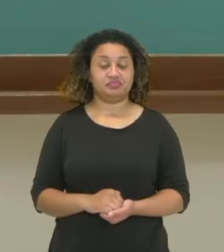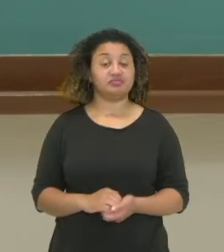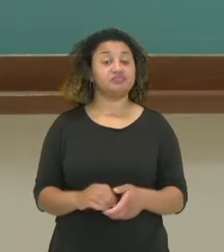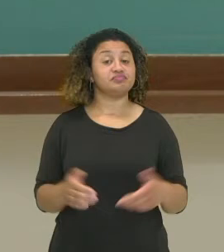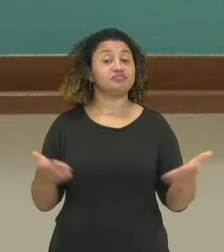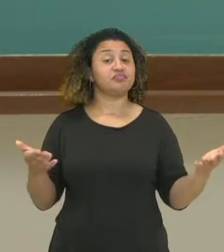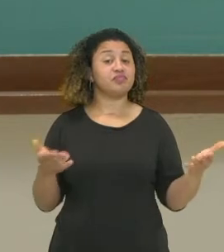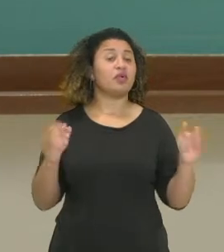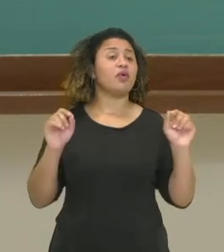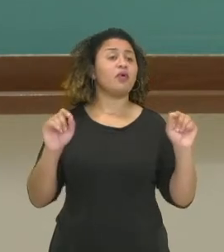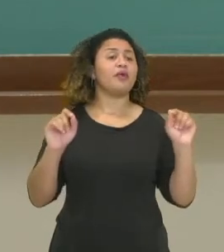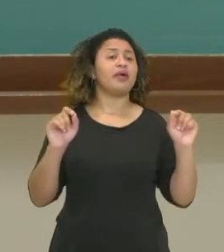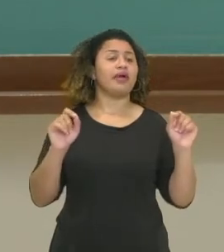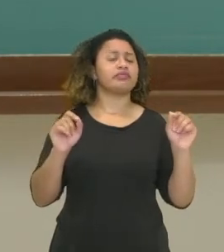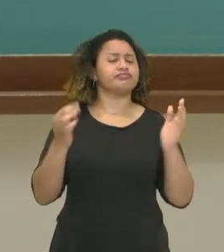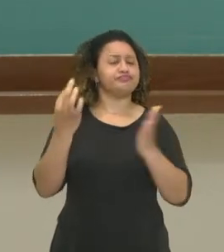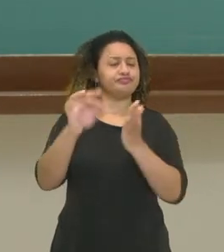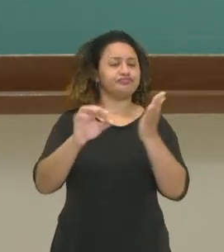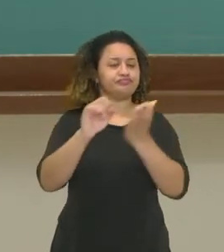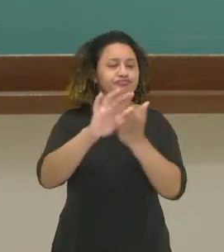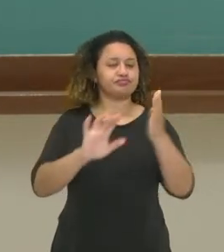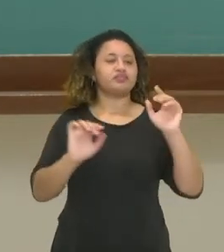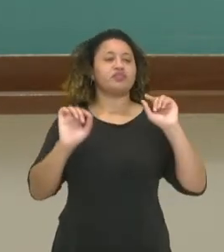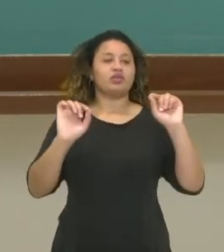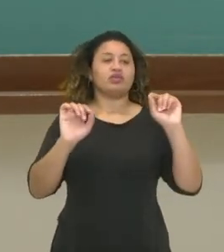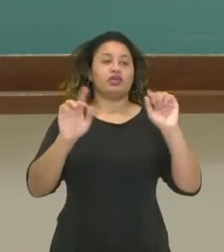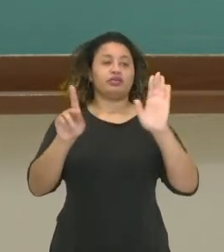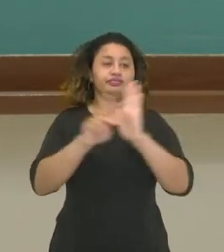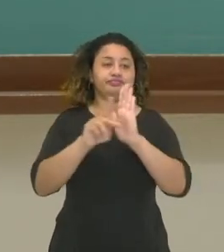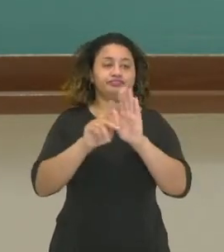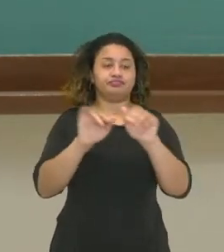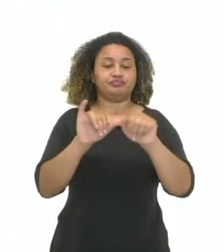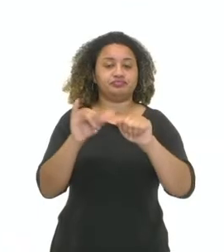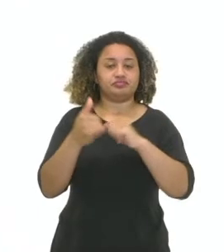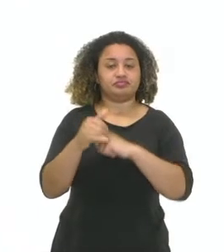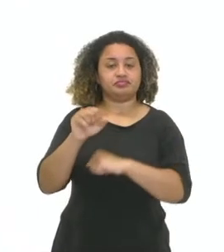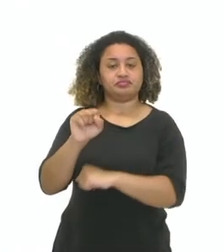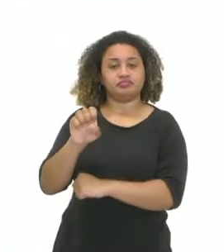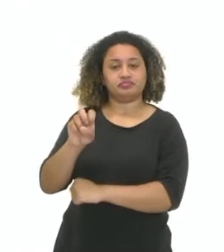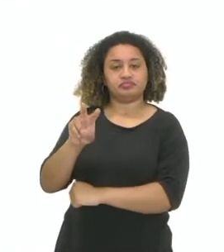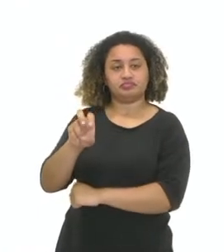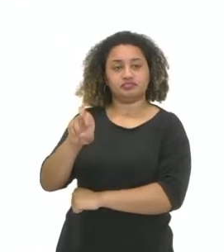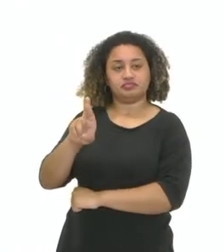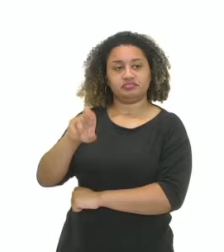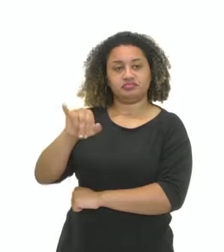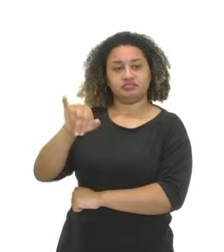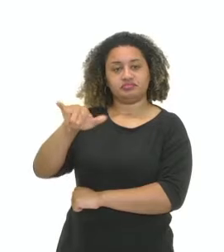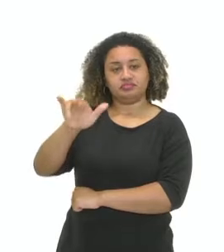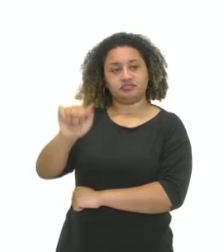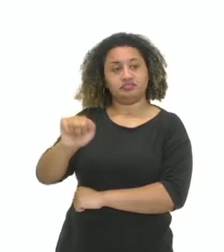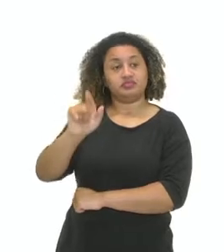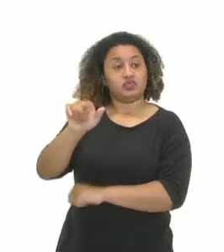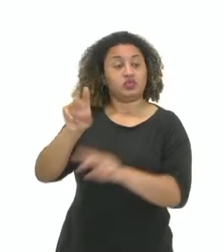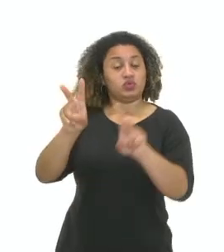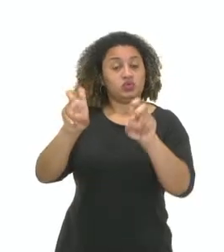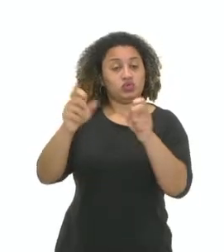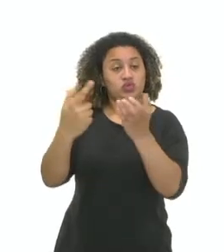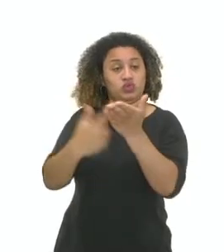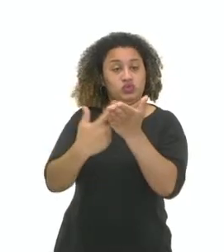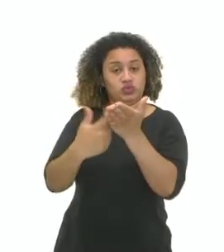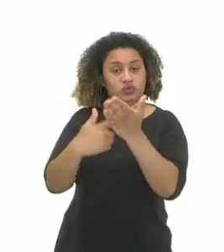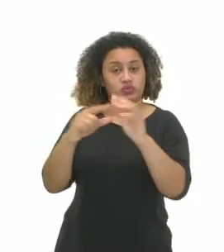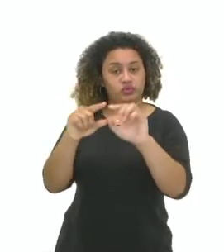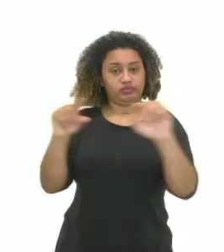Voltei. A questão é, no que diz respeito ao adjetivo Severina, do título Morte e Vida